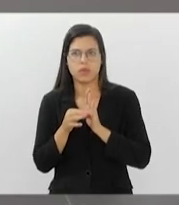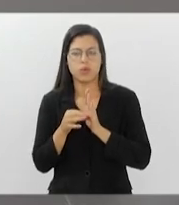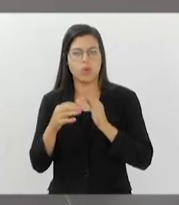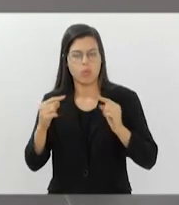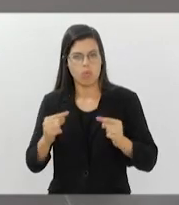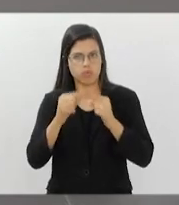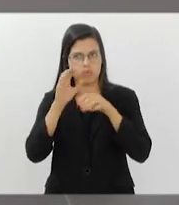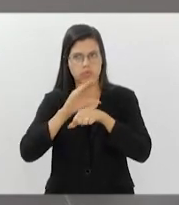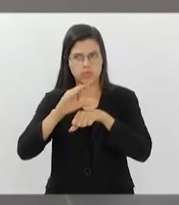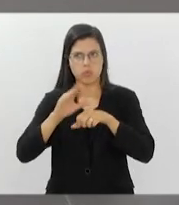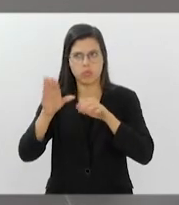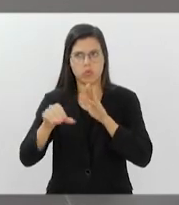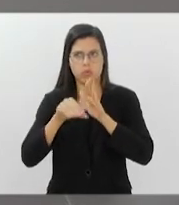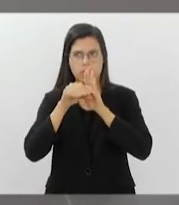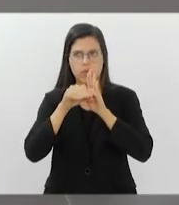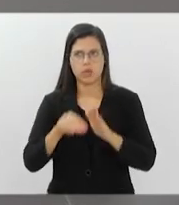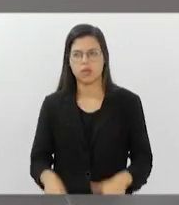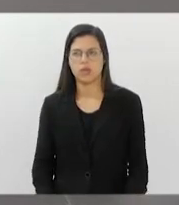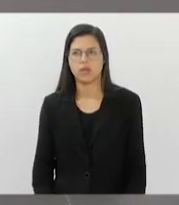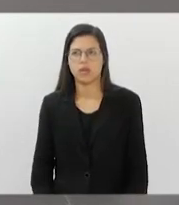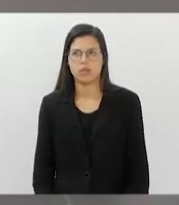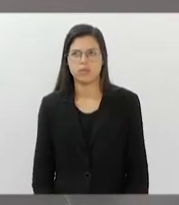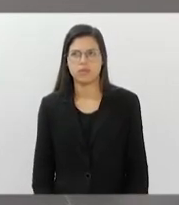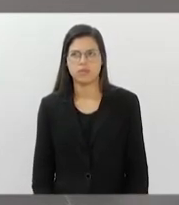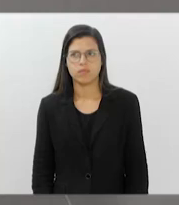constitucionalidade com emendas.